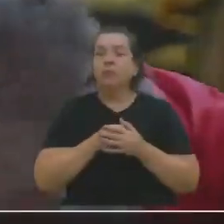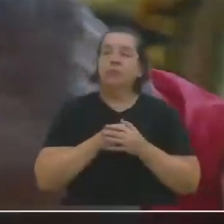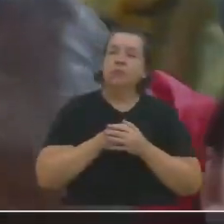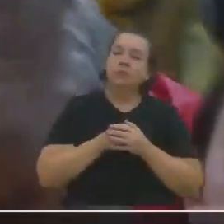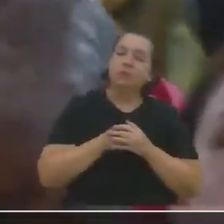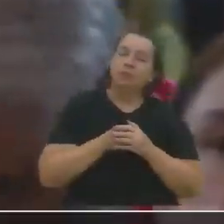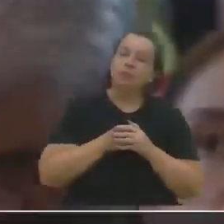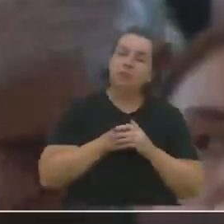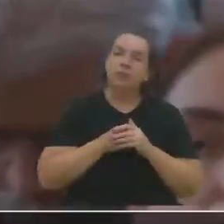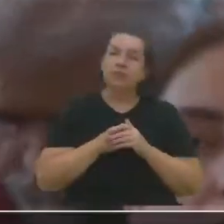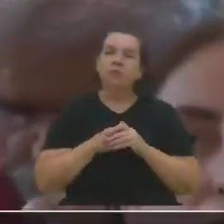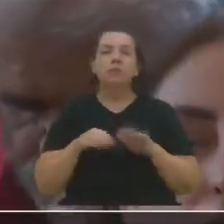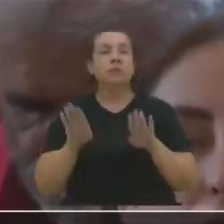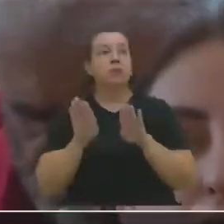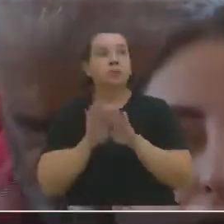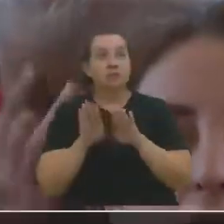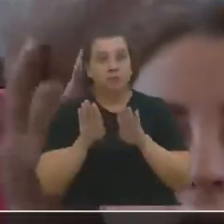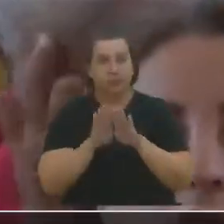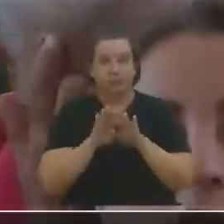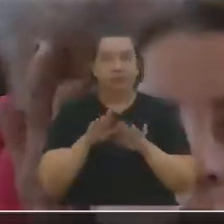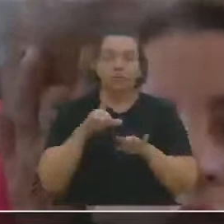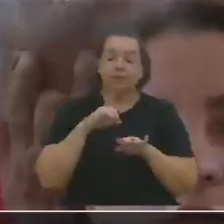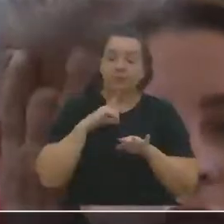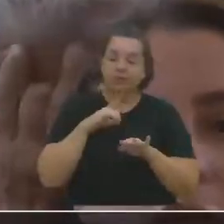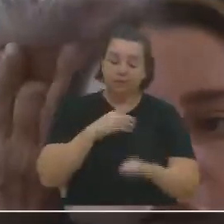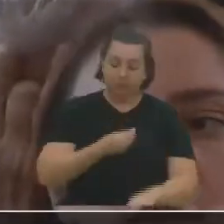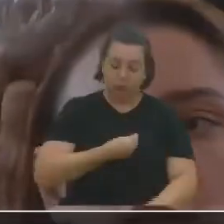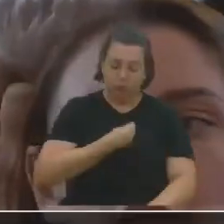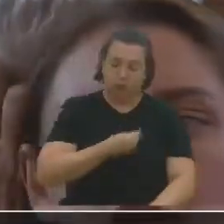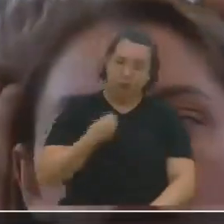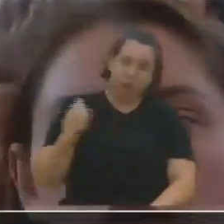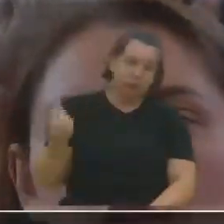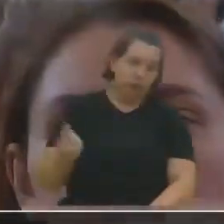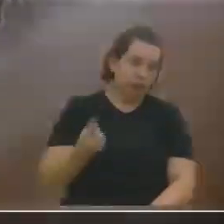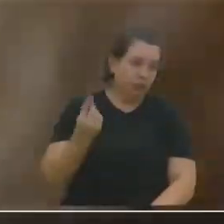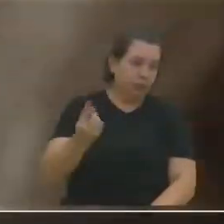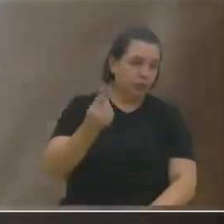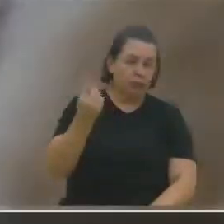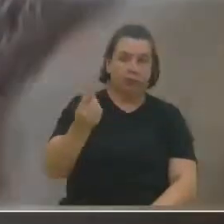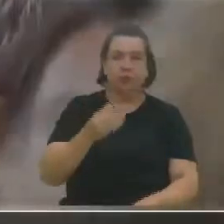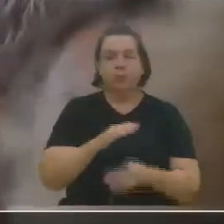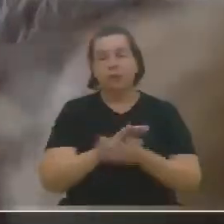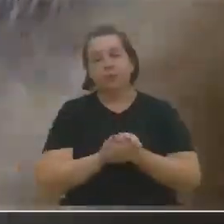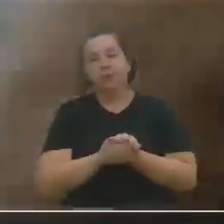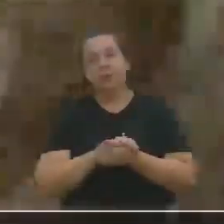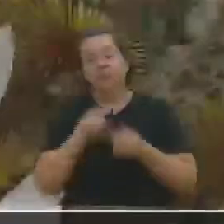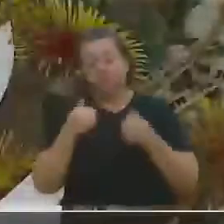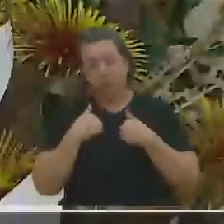mim e terá a vida eterna.